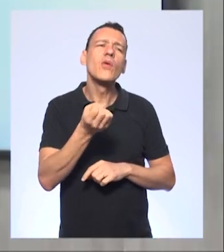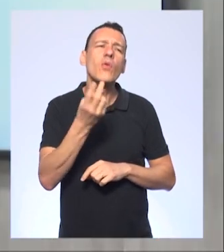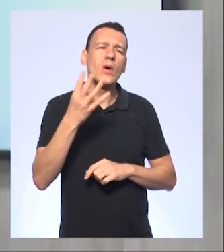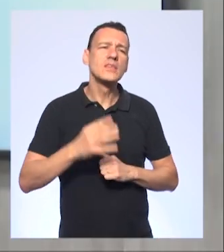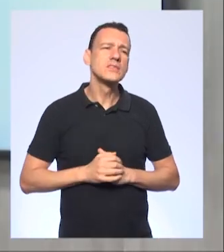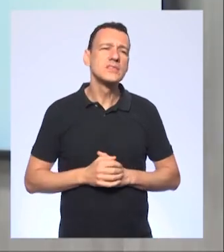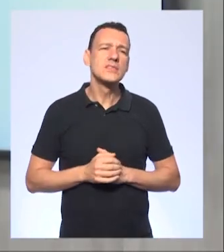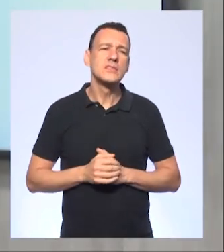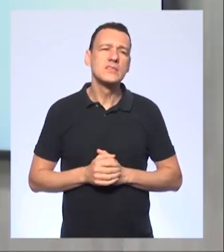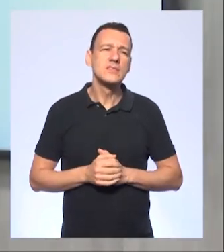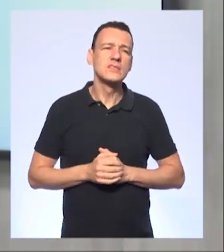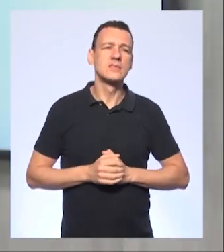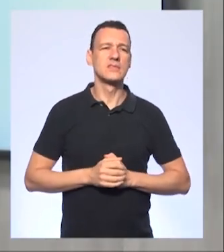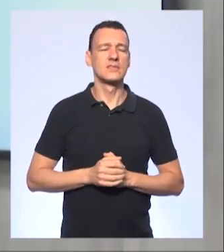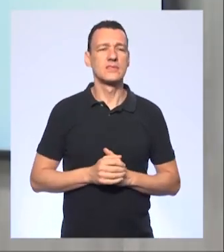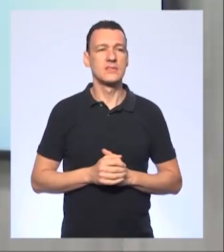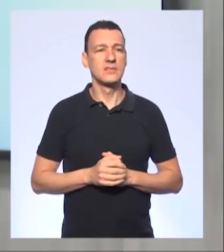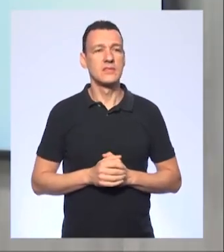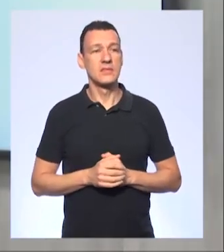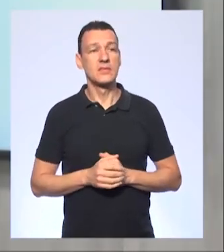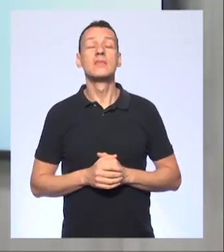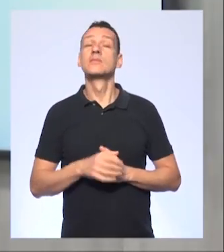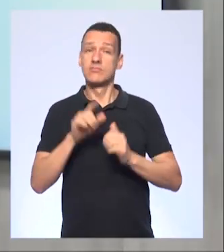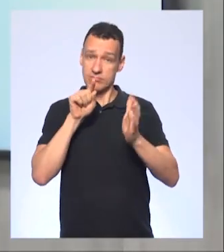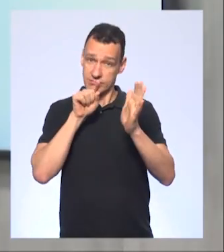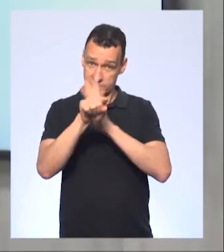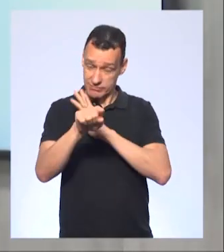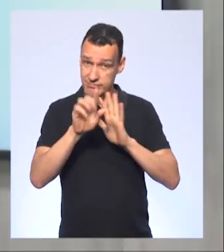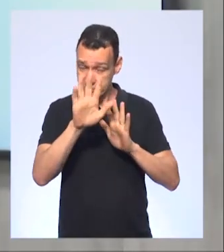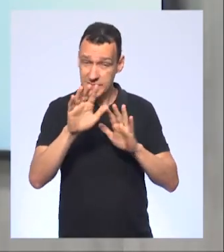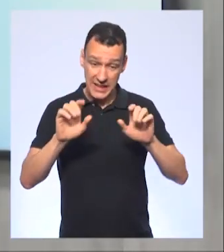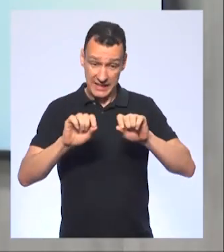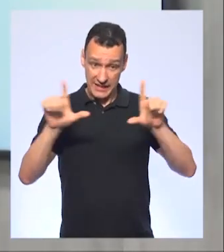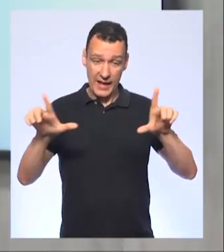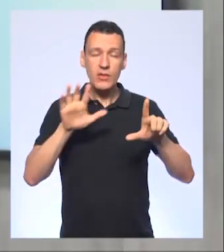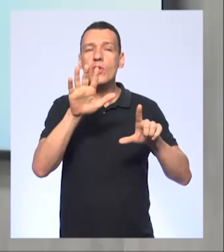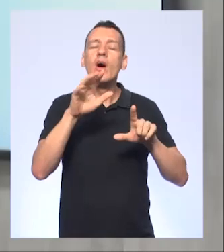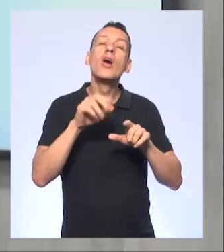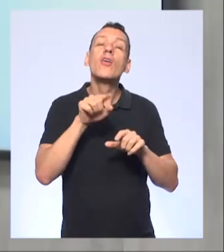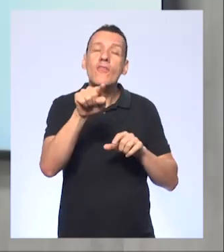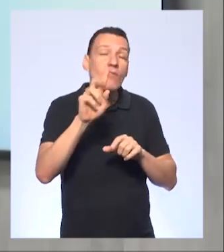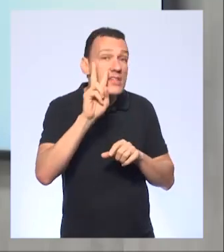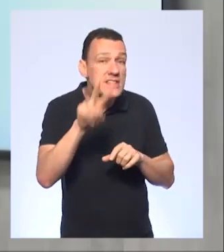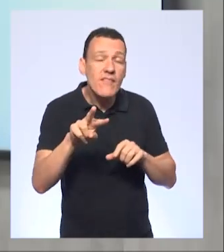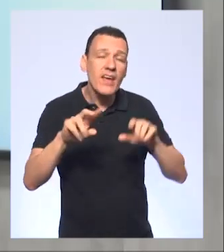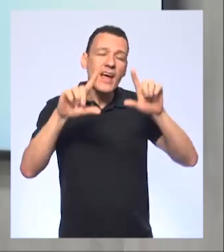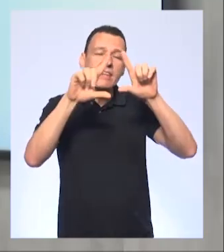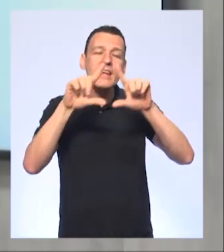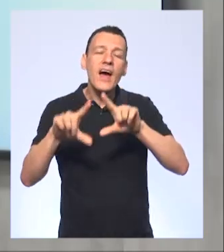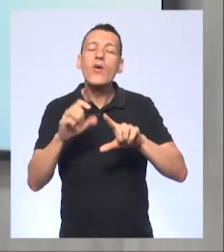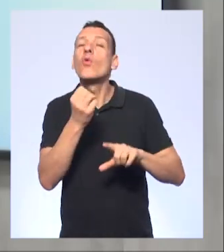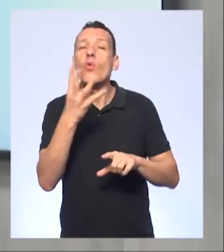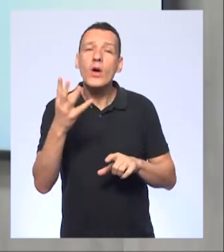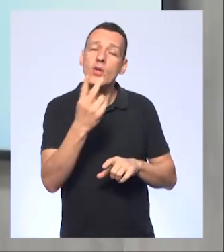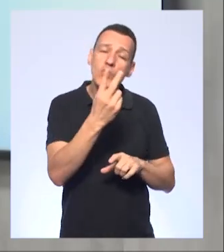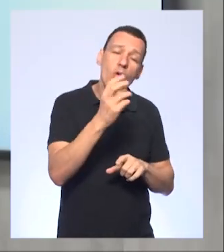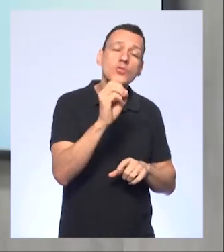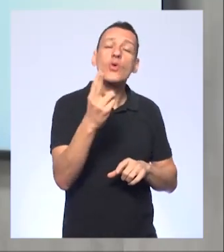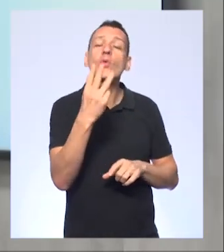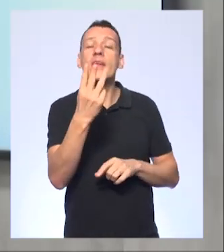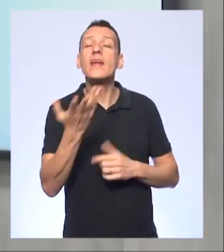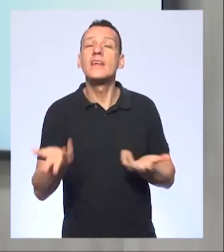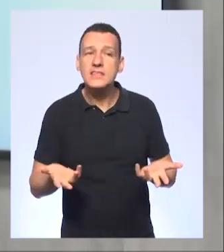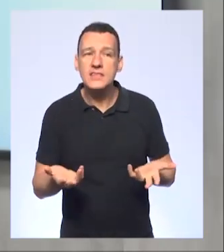mim agora, olha para mim. Nessa figura da tela, quantos triângulos vocês enxergam? 1, 2 ou 3? E